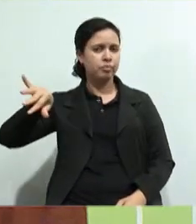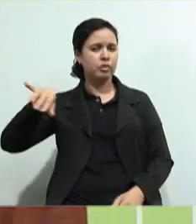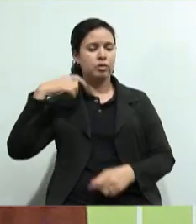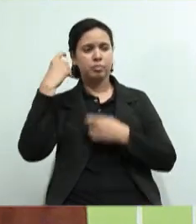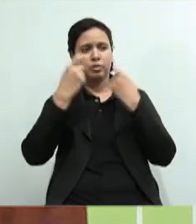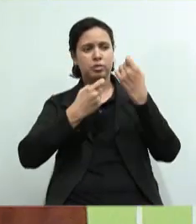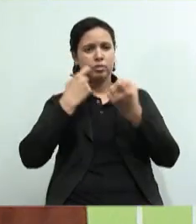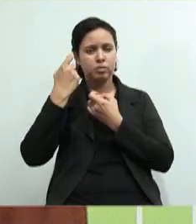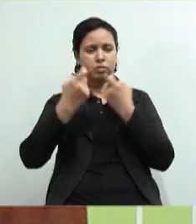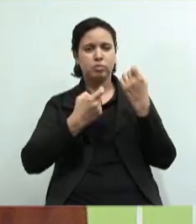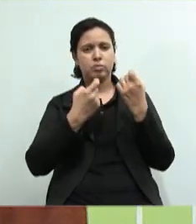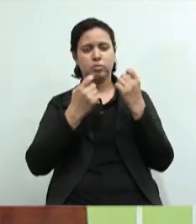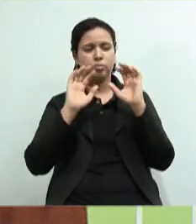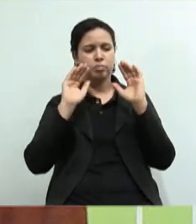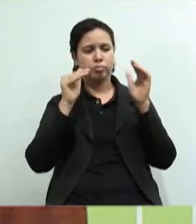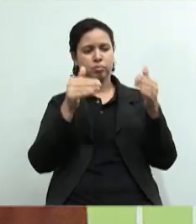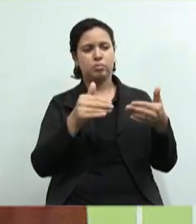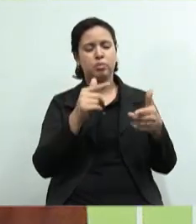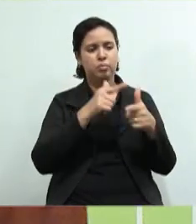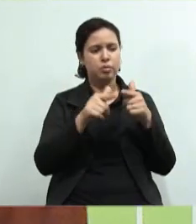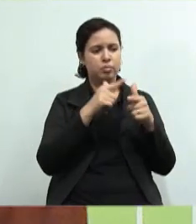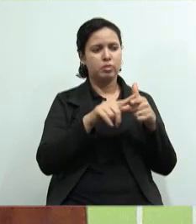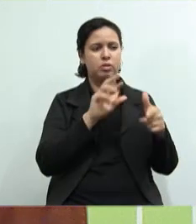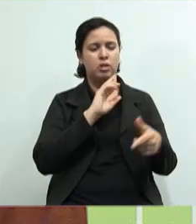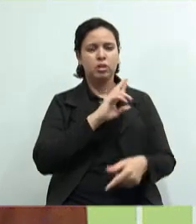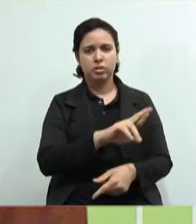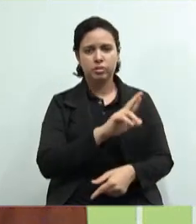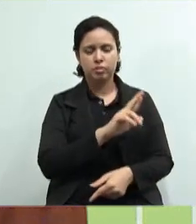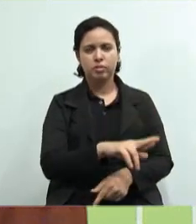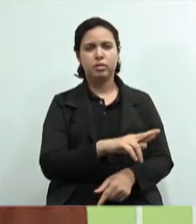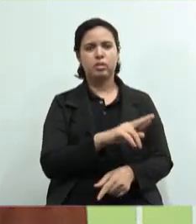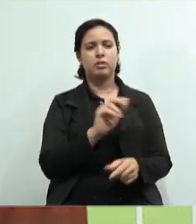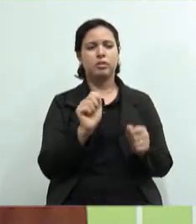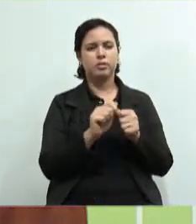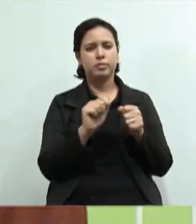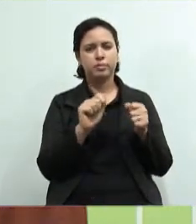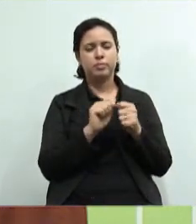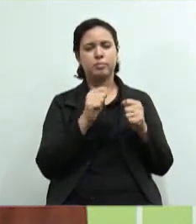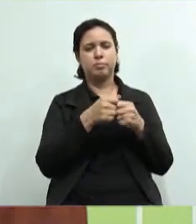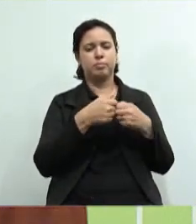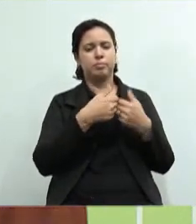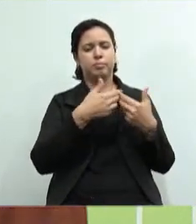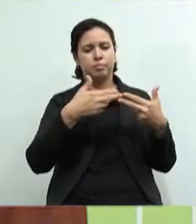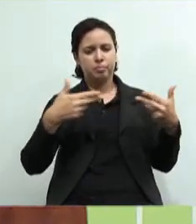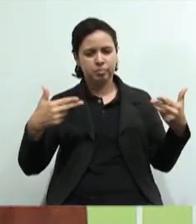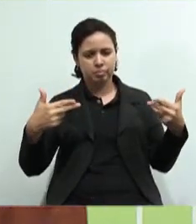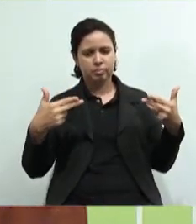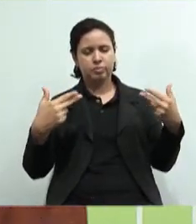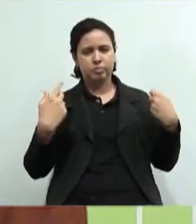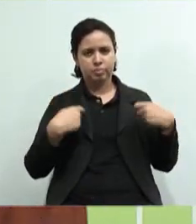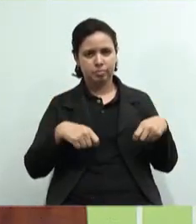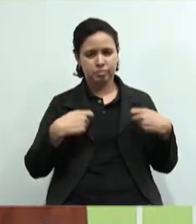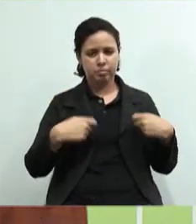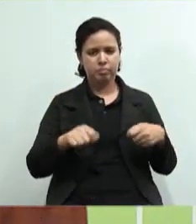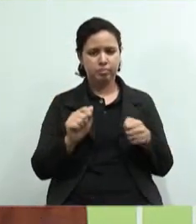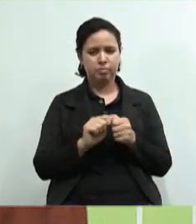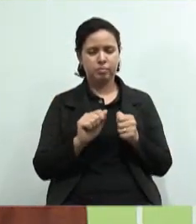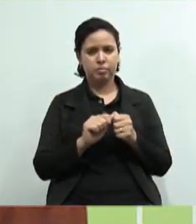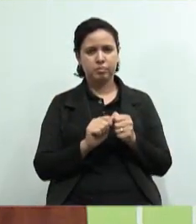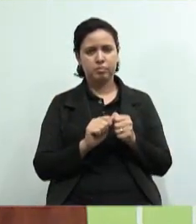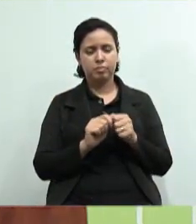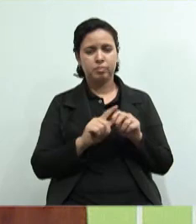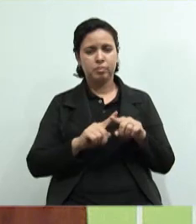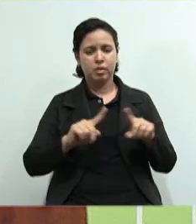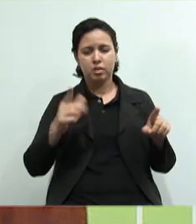muitas vezes, em apagar incêndio, em fazer coisas que é porque tem que fazer, mas